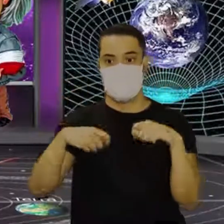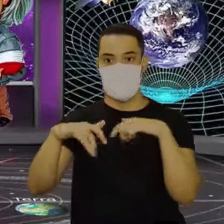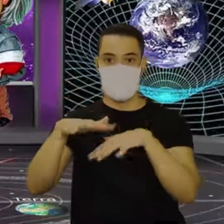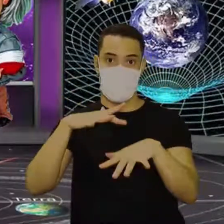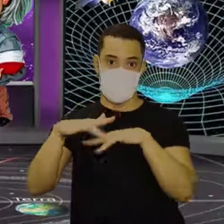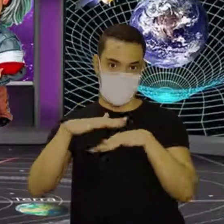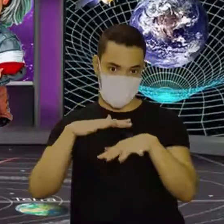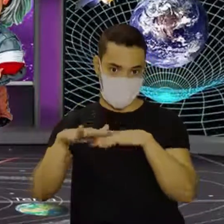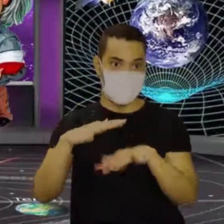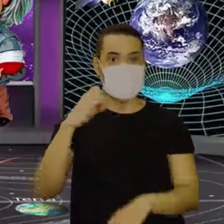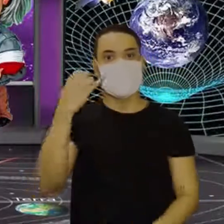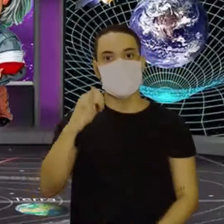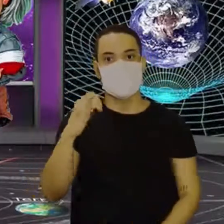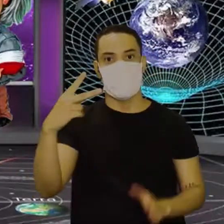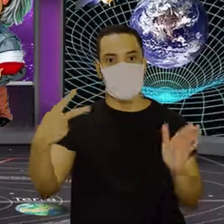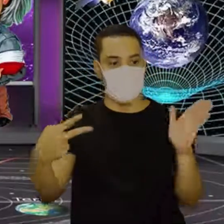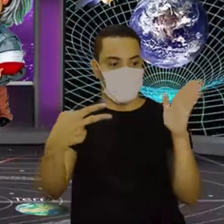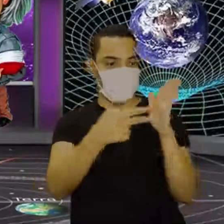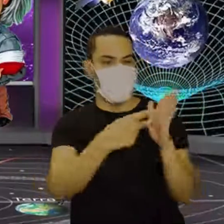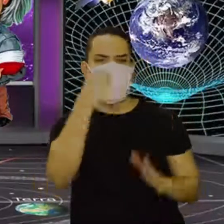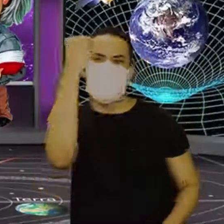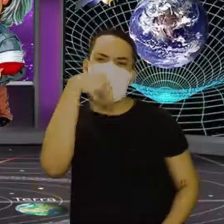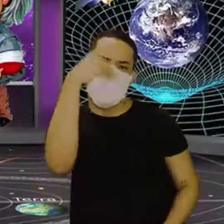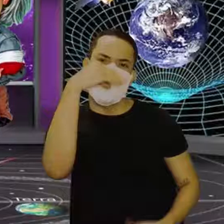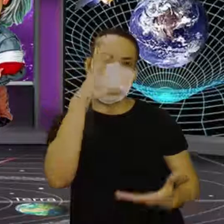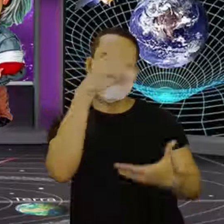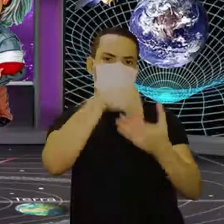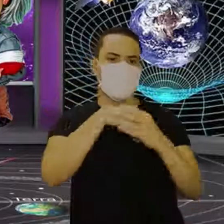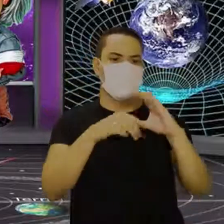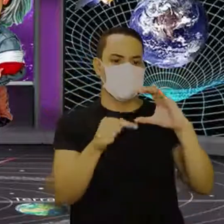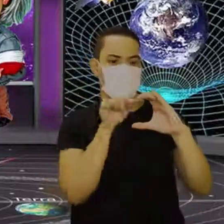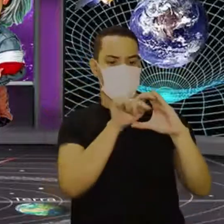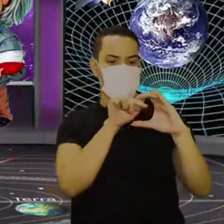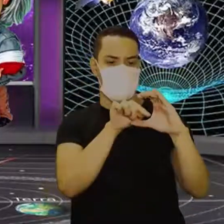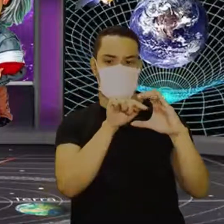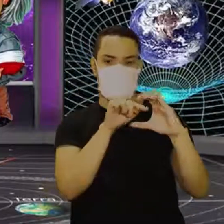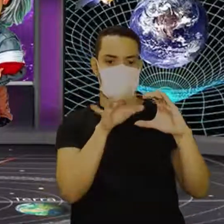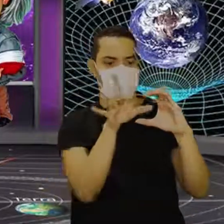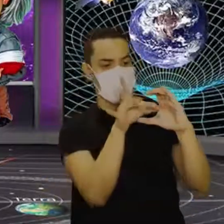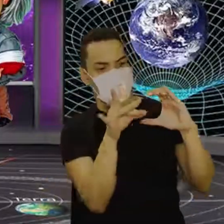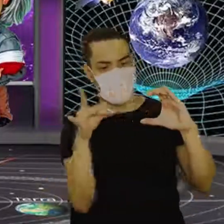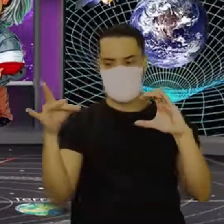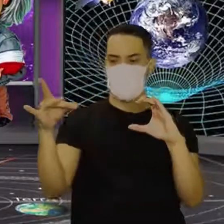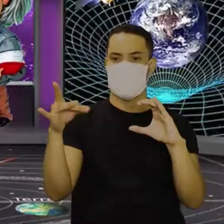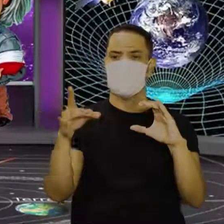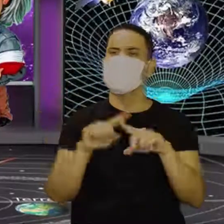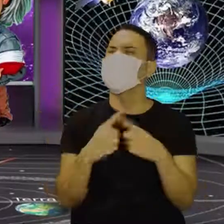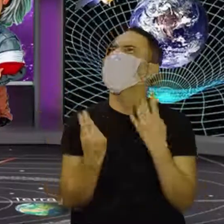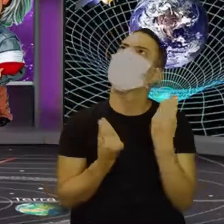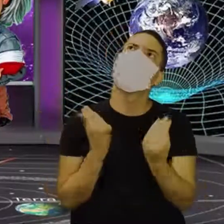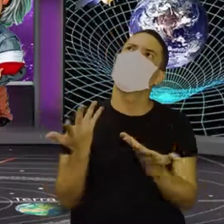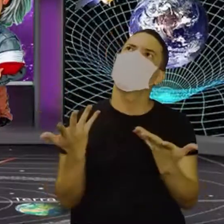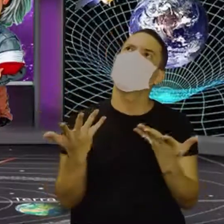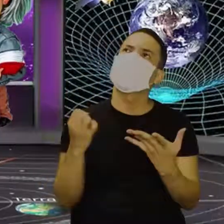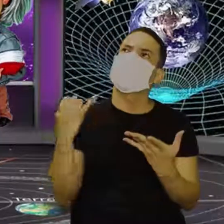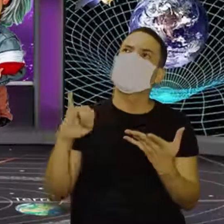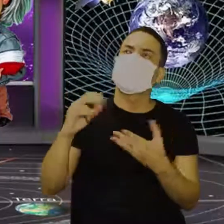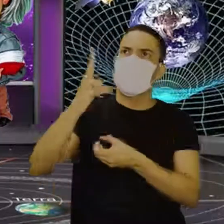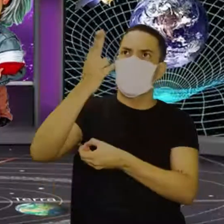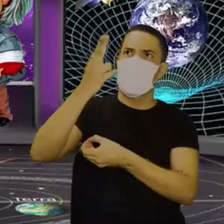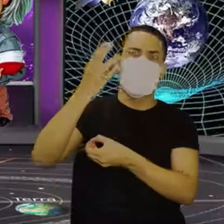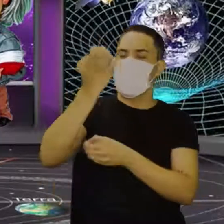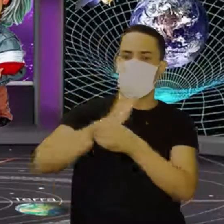mover quando ele está ligado fracamente ao núcleo. Então você pensa, mas como assim? Se é o elétron que se move, ele tem